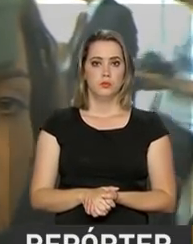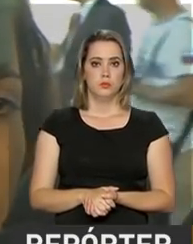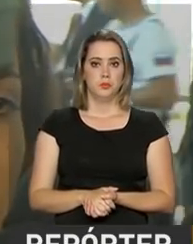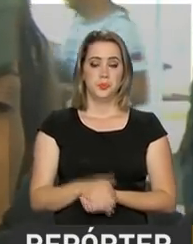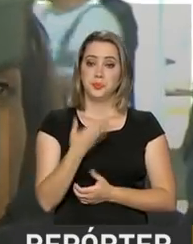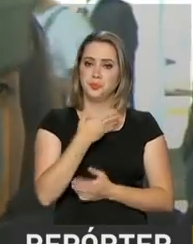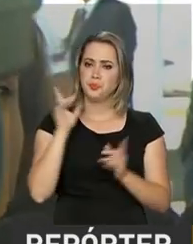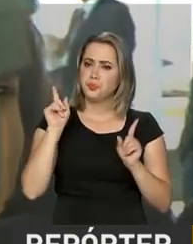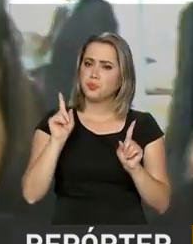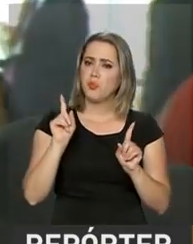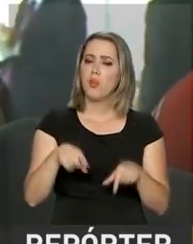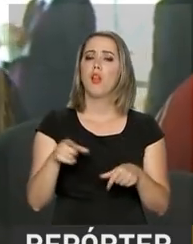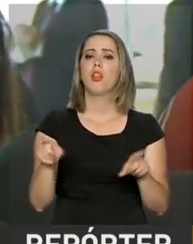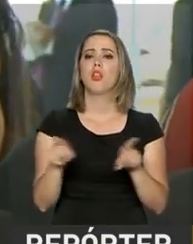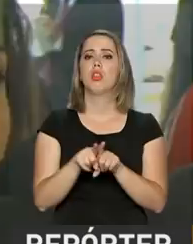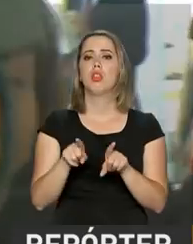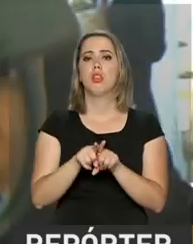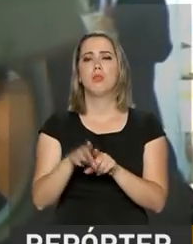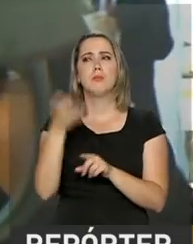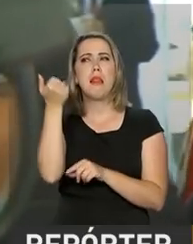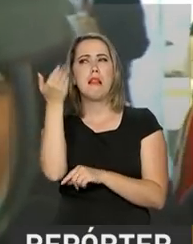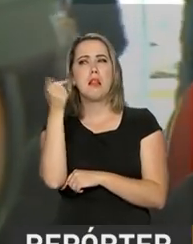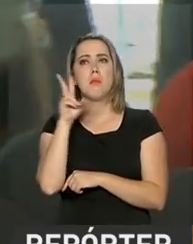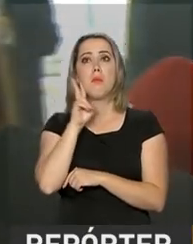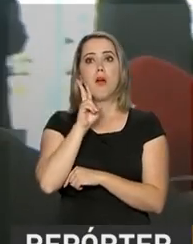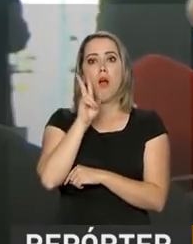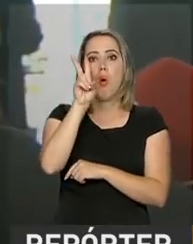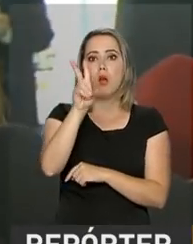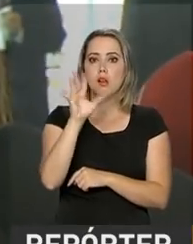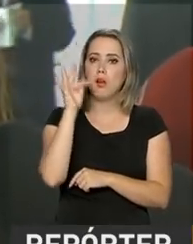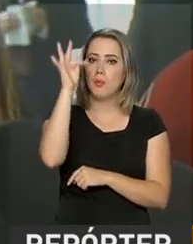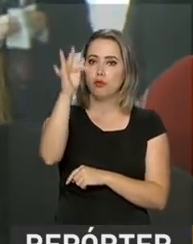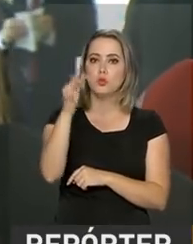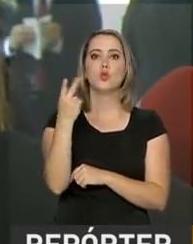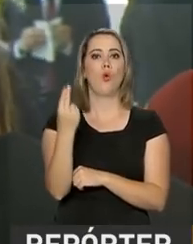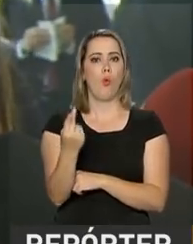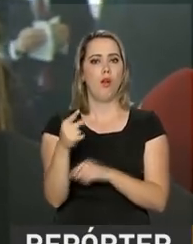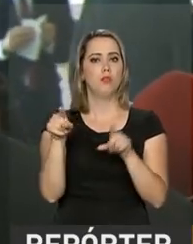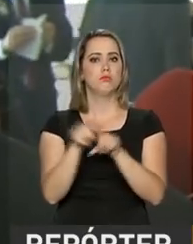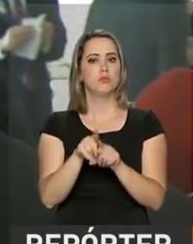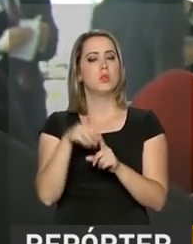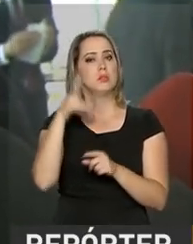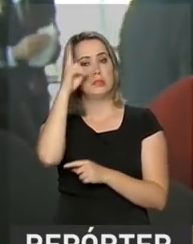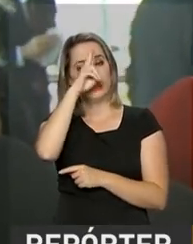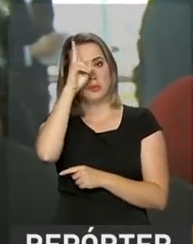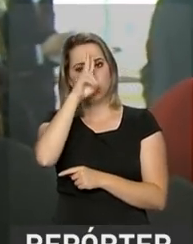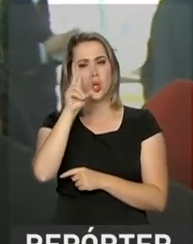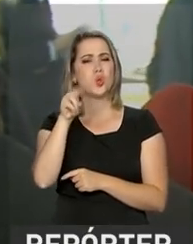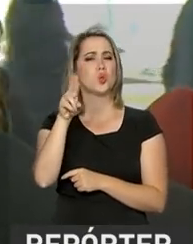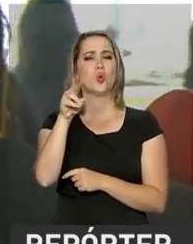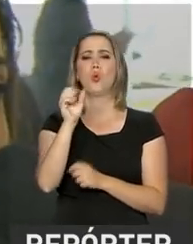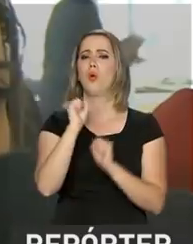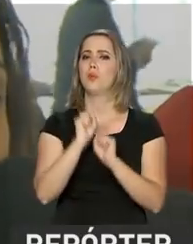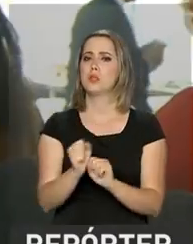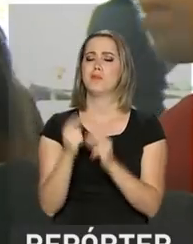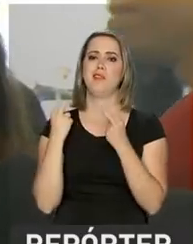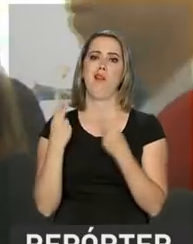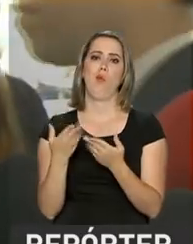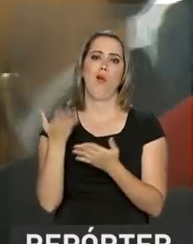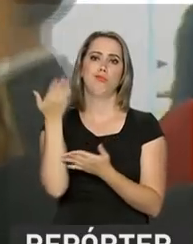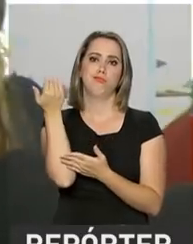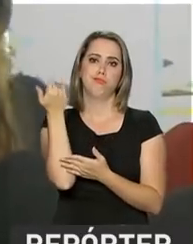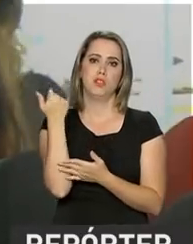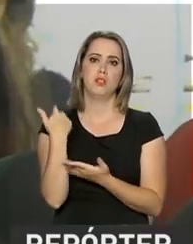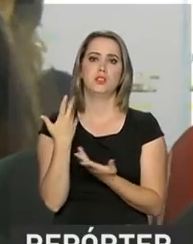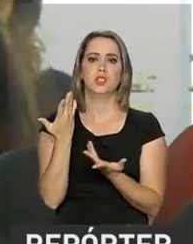um ato de olhar para frente com o futuro lembrar é assumir o compromisso de jamais permitir que